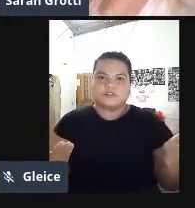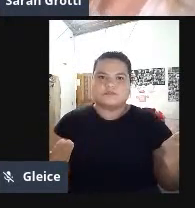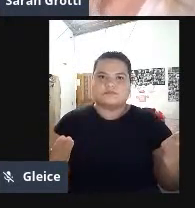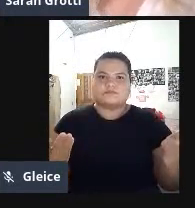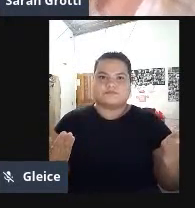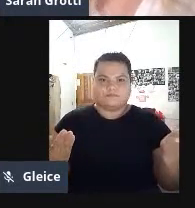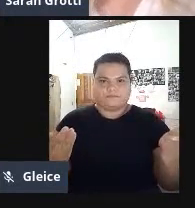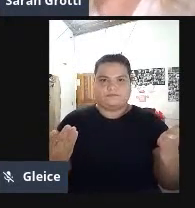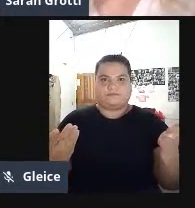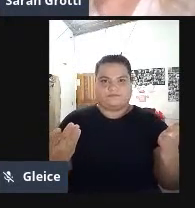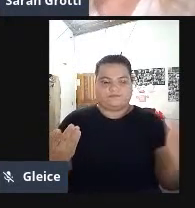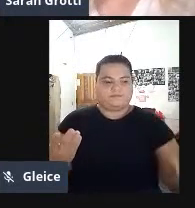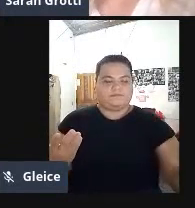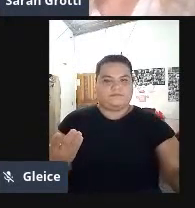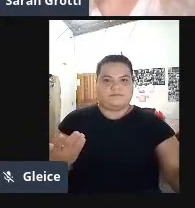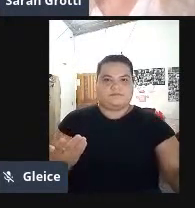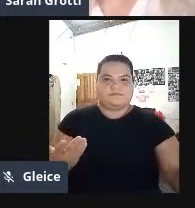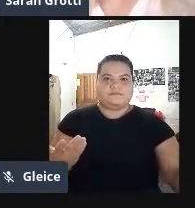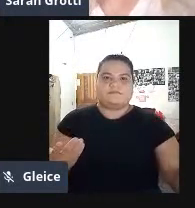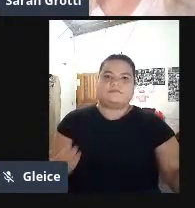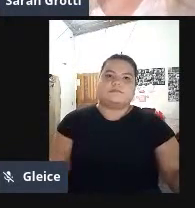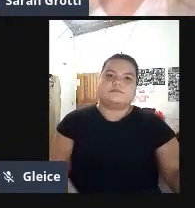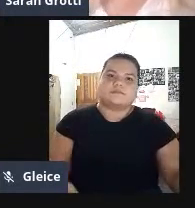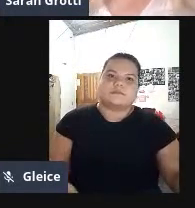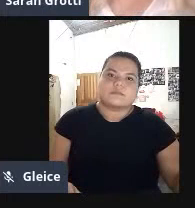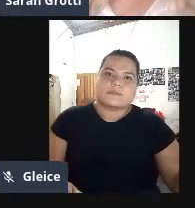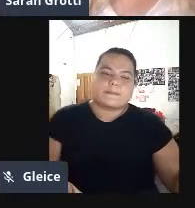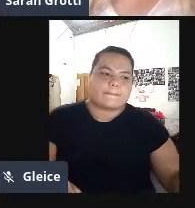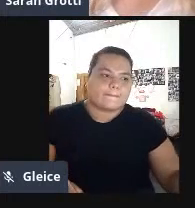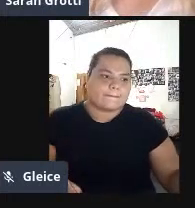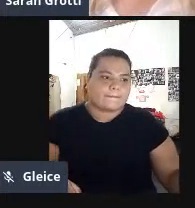alta biodisponibilidade da proteína. Quando